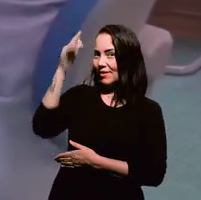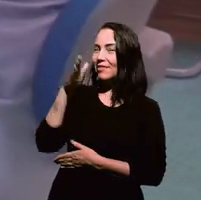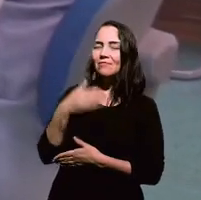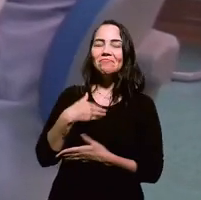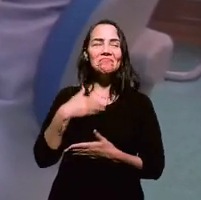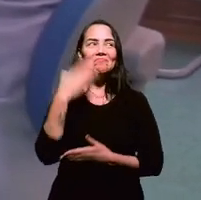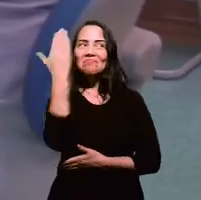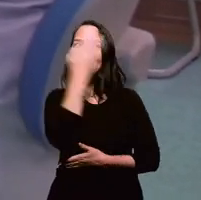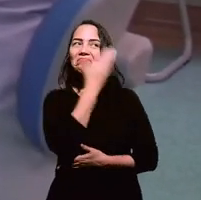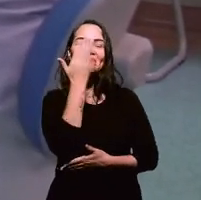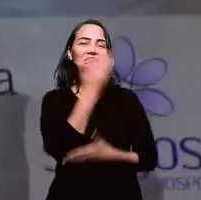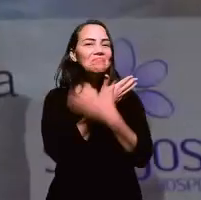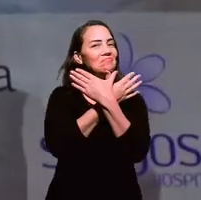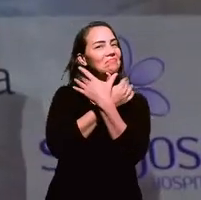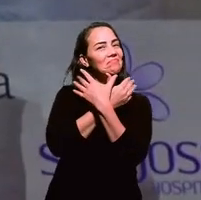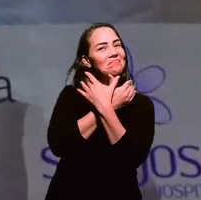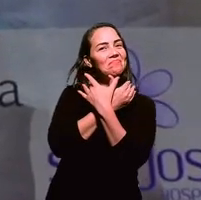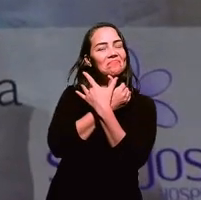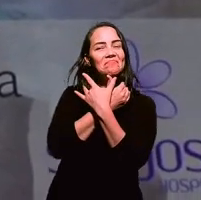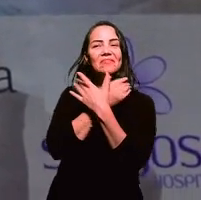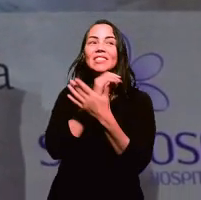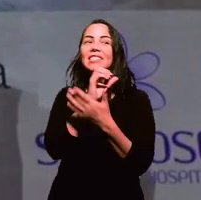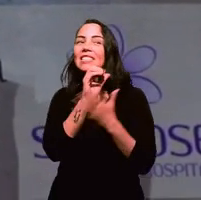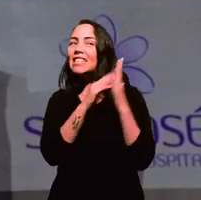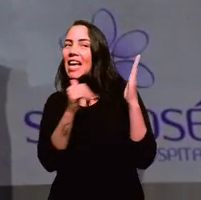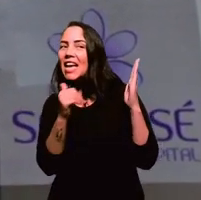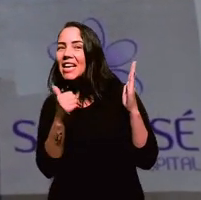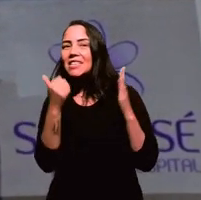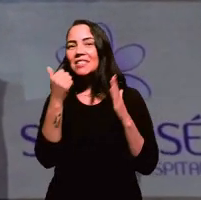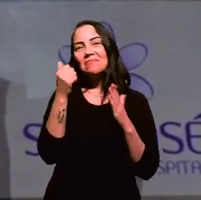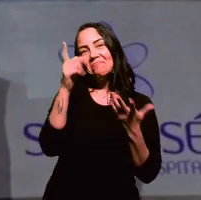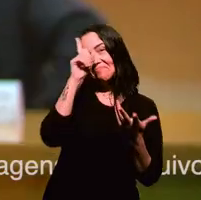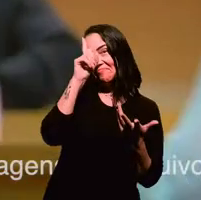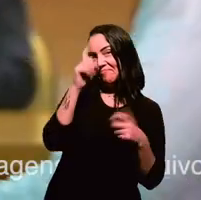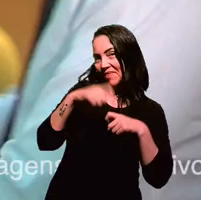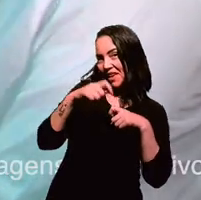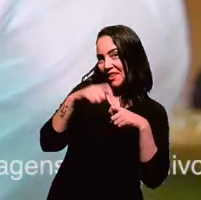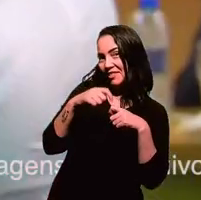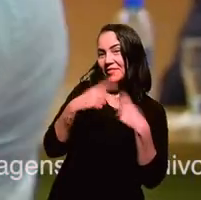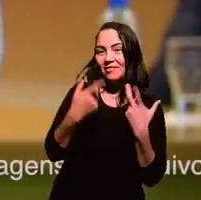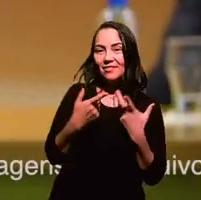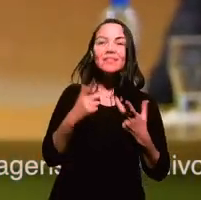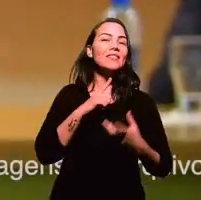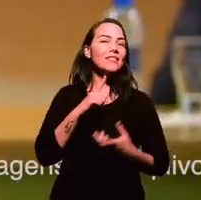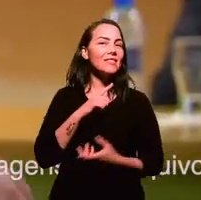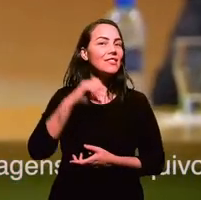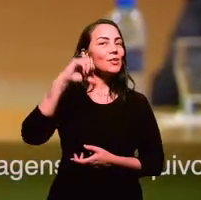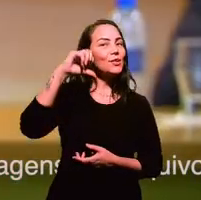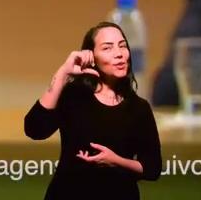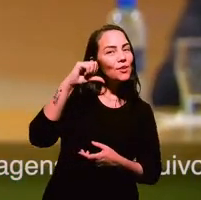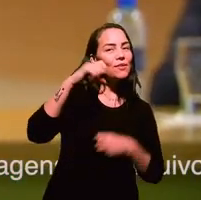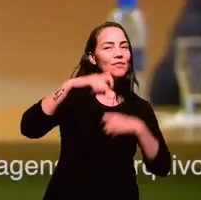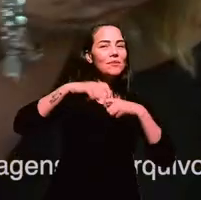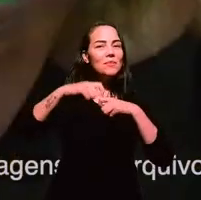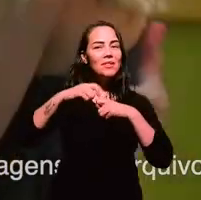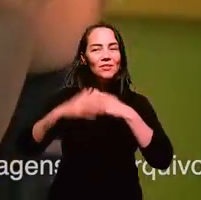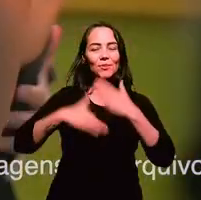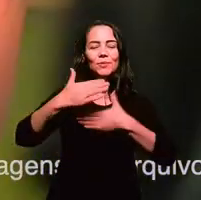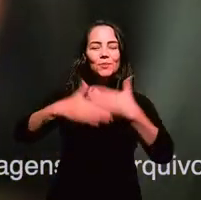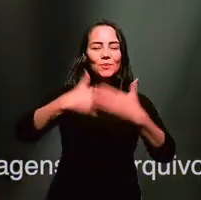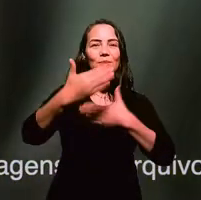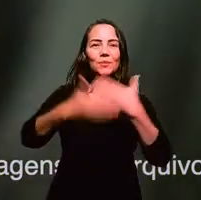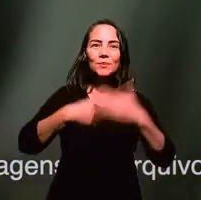São José sem residência médica. De médicos formados no São José, são 9 médicos que foram para frente,